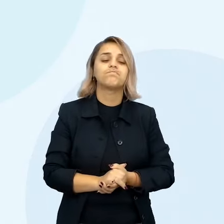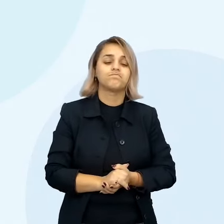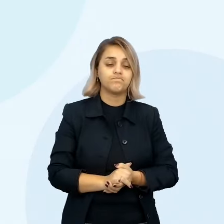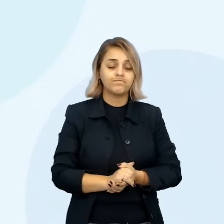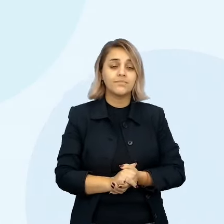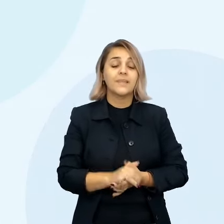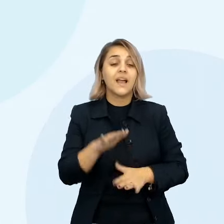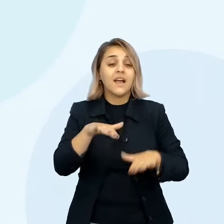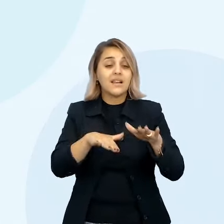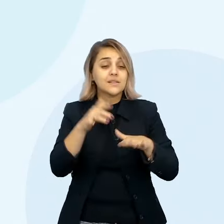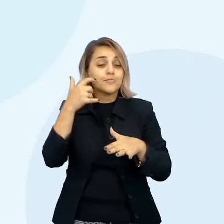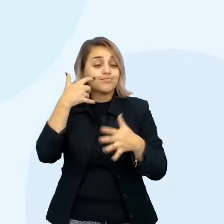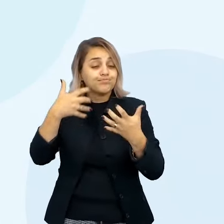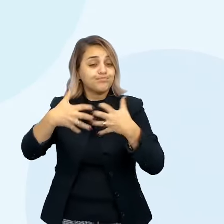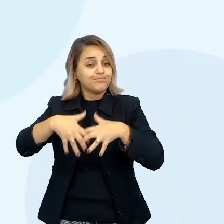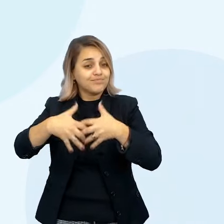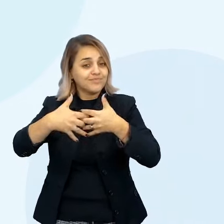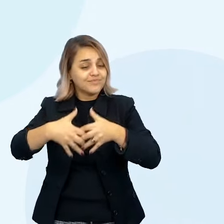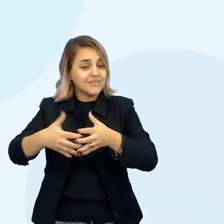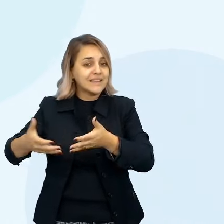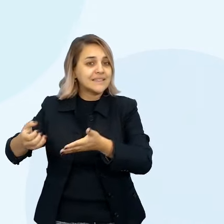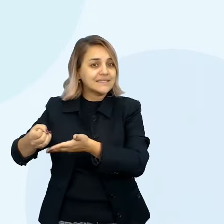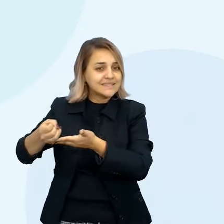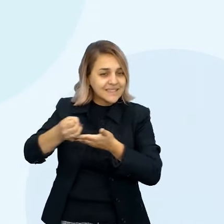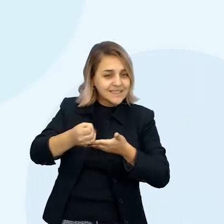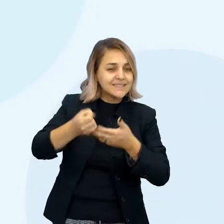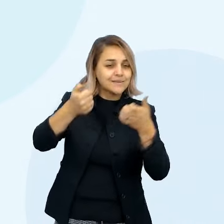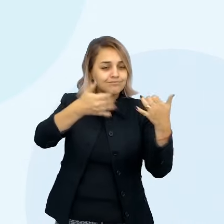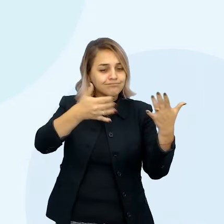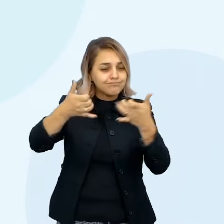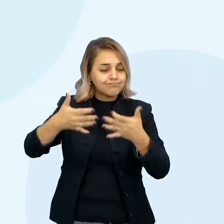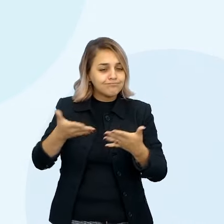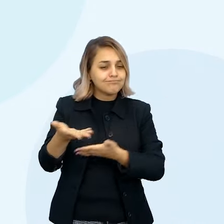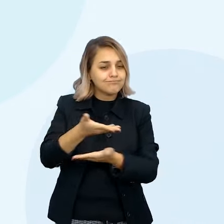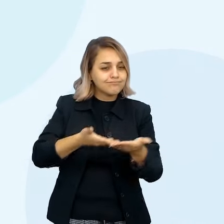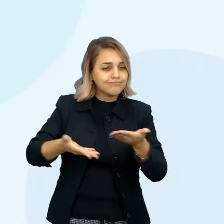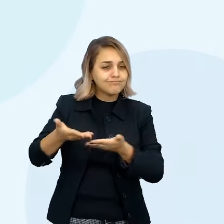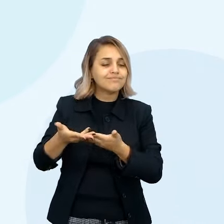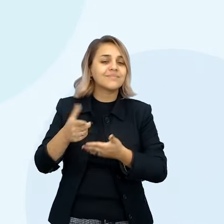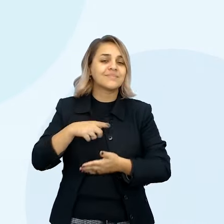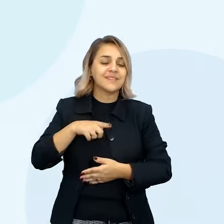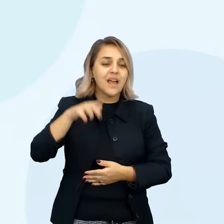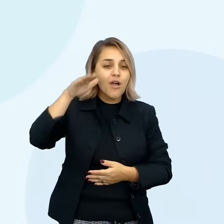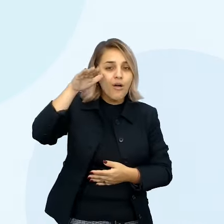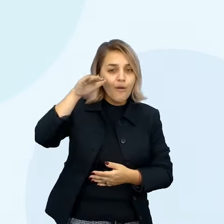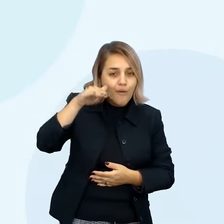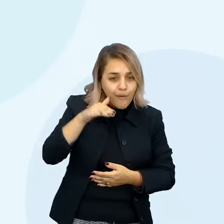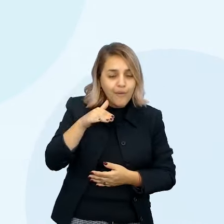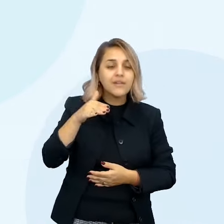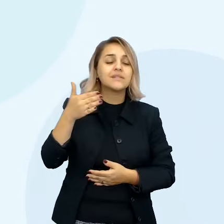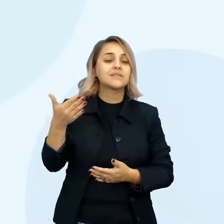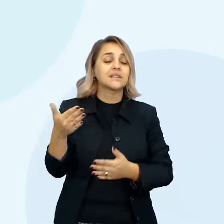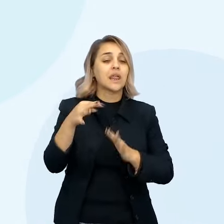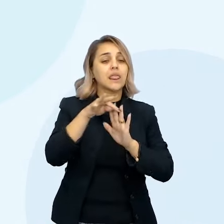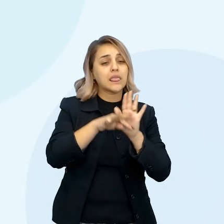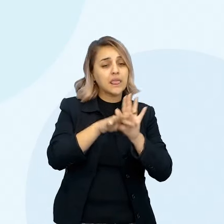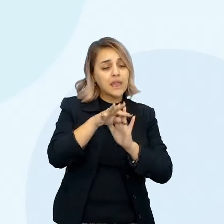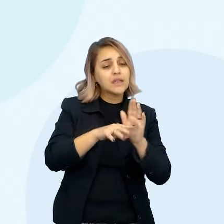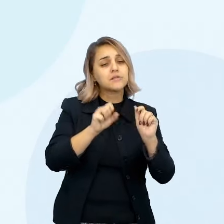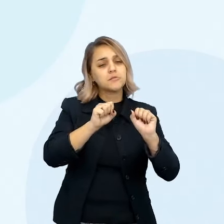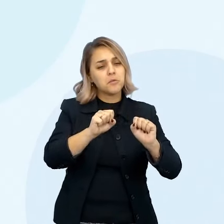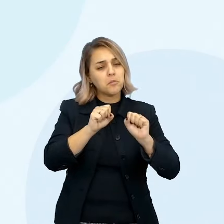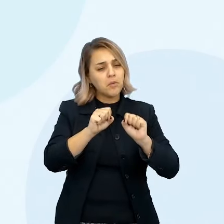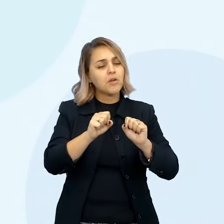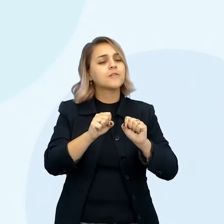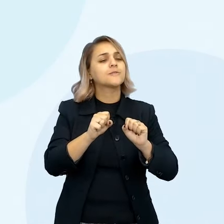esse tipo de reflexão aí para os nossos estudantes. Tem aí vários saiba mais, né, textos que o professor pode também usar